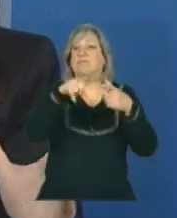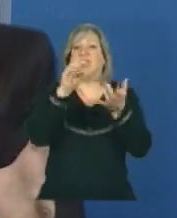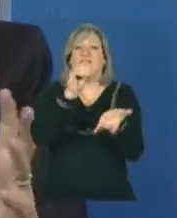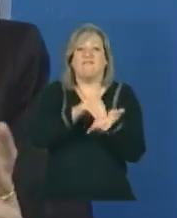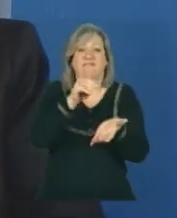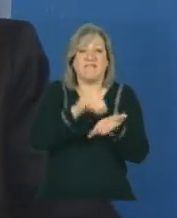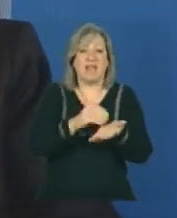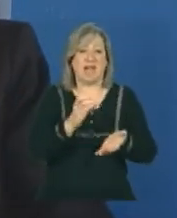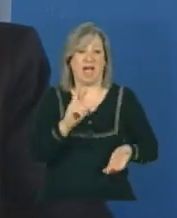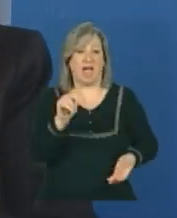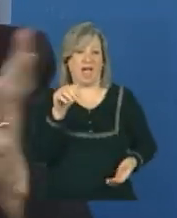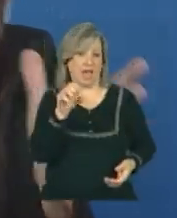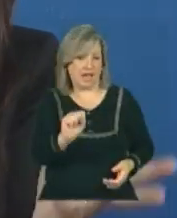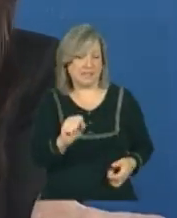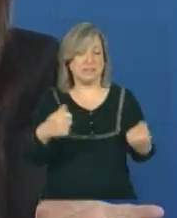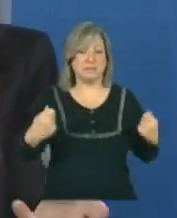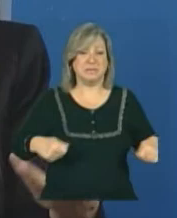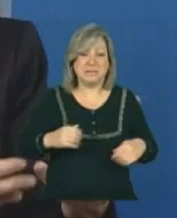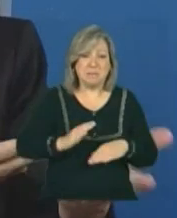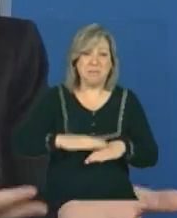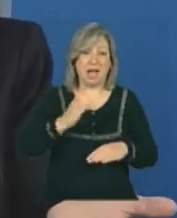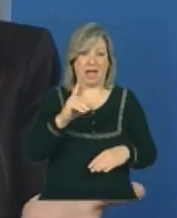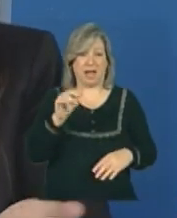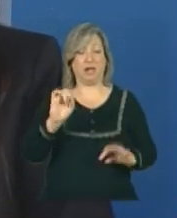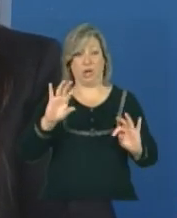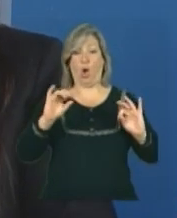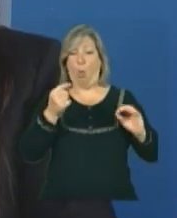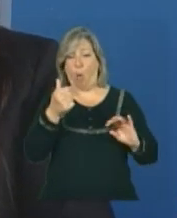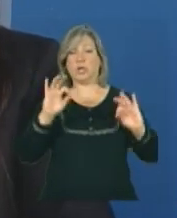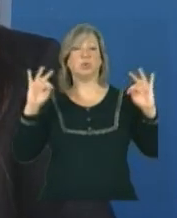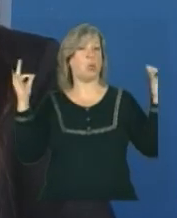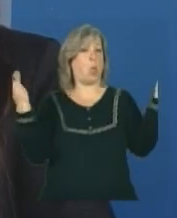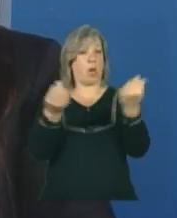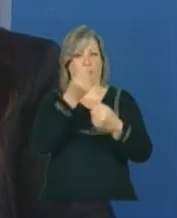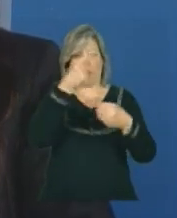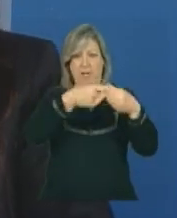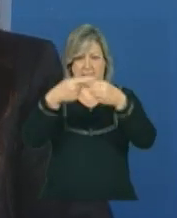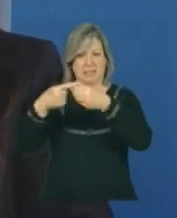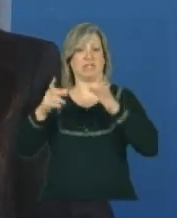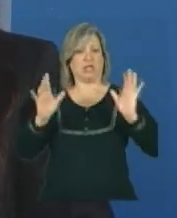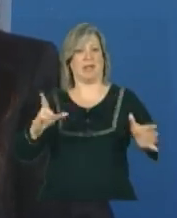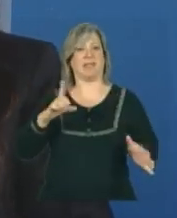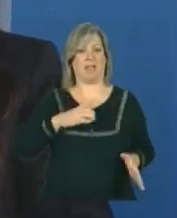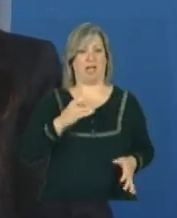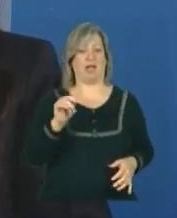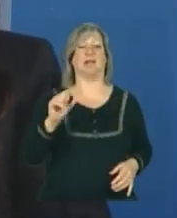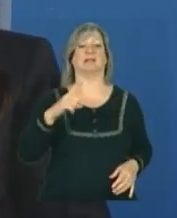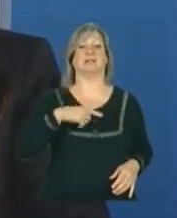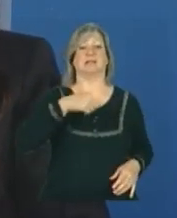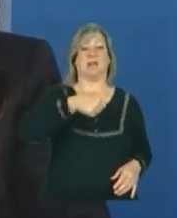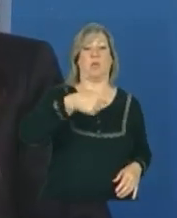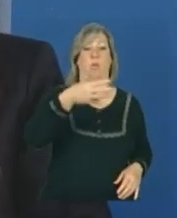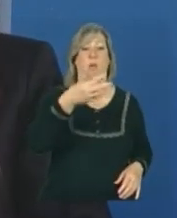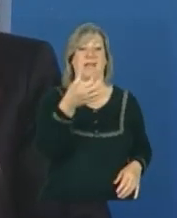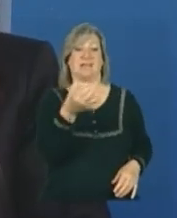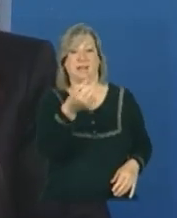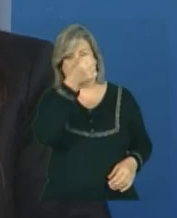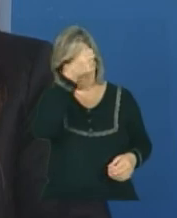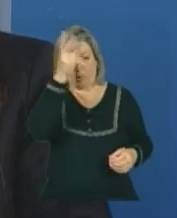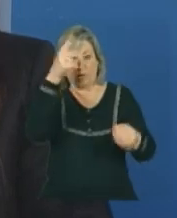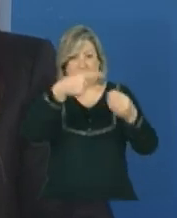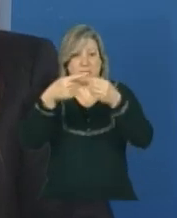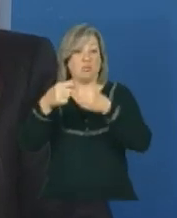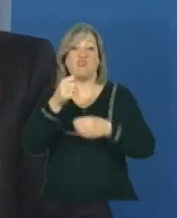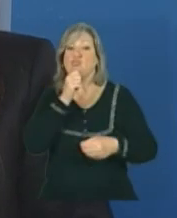seja, quase todos os municípios já têm CRAS, a Socorro falou aqui, né? Nós temos só 146 municípios no Brasil que não têm